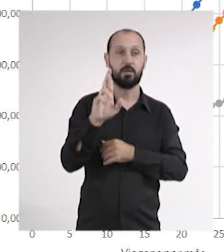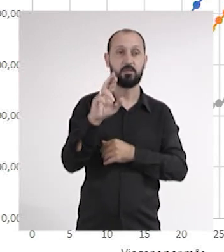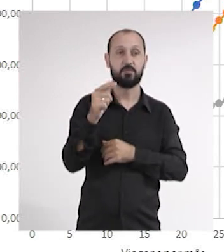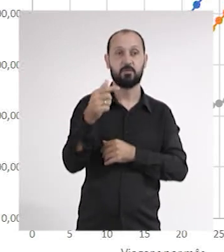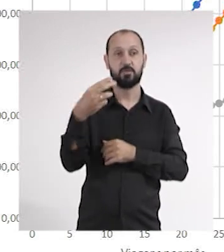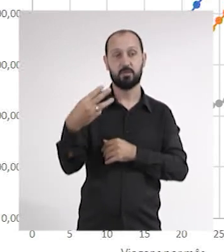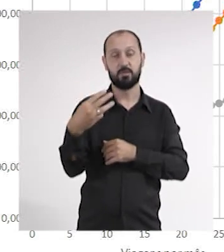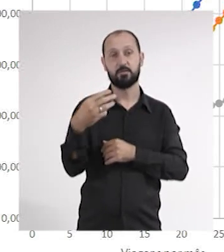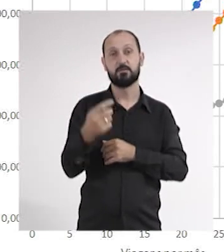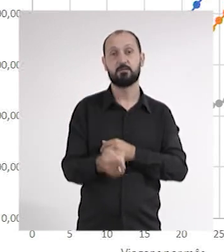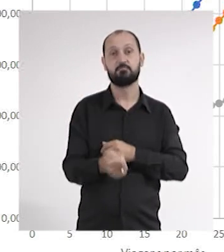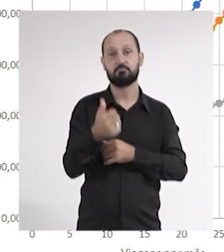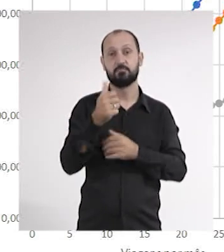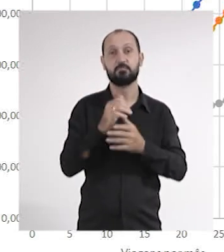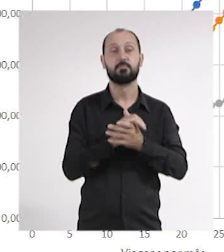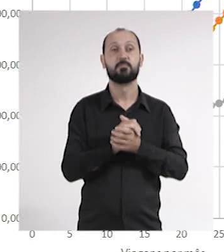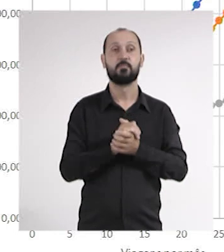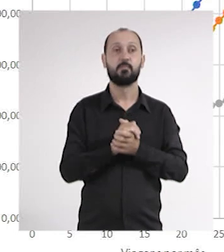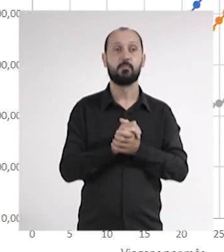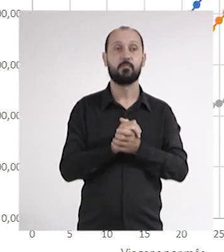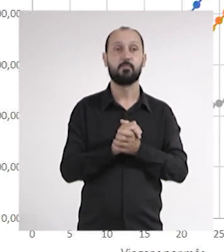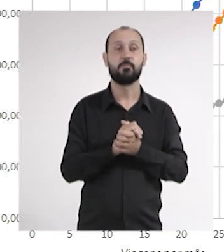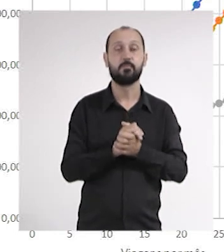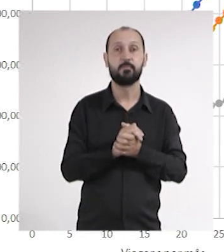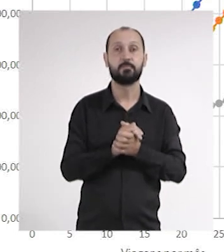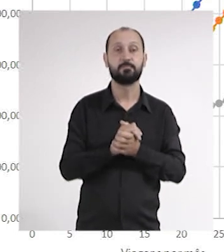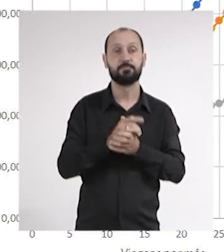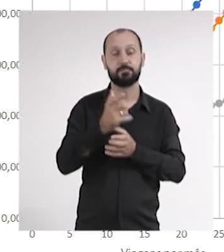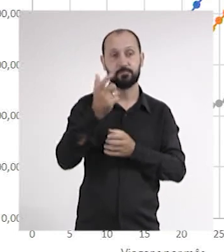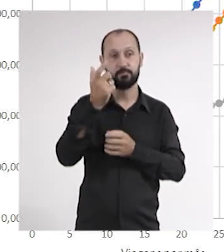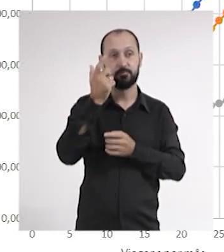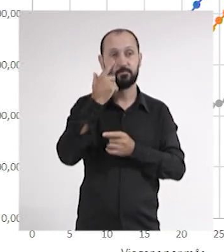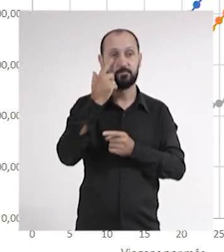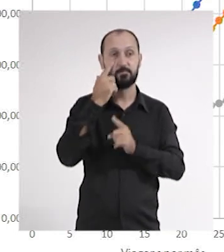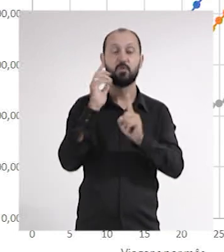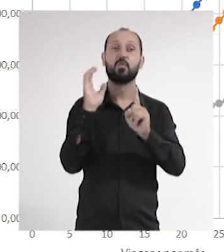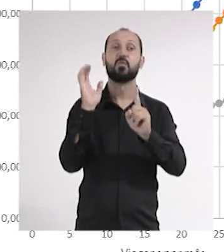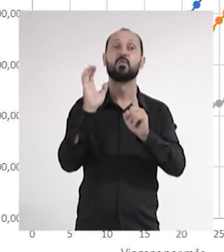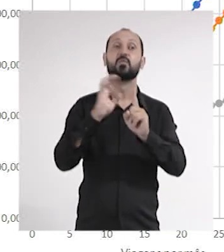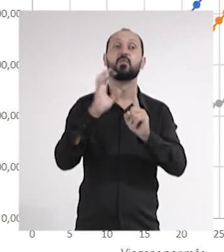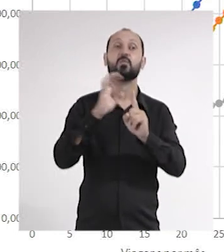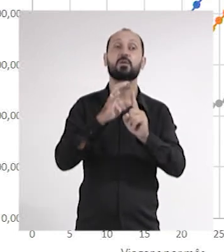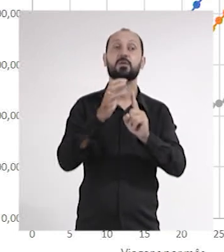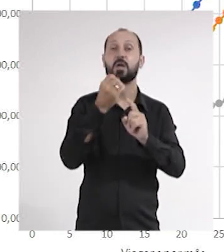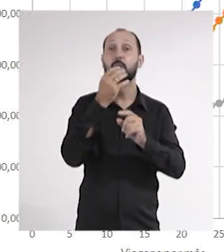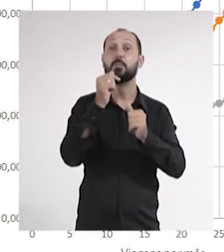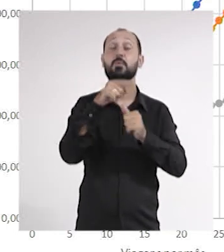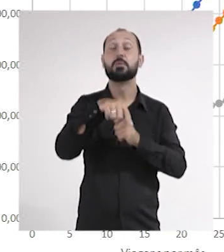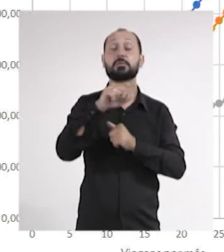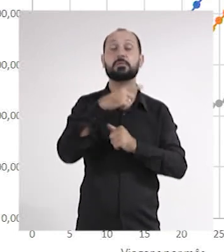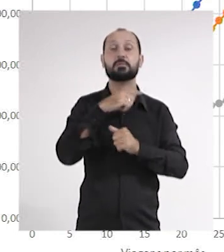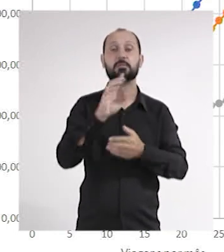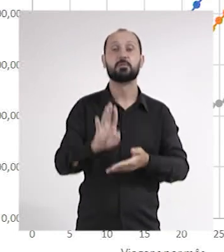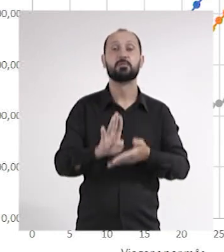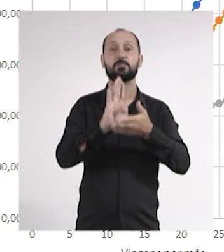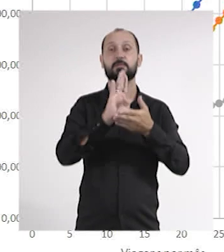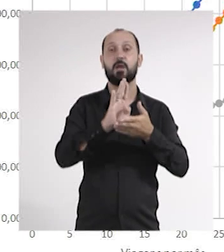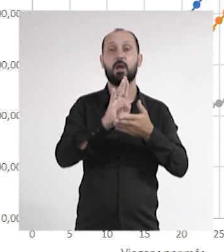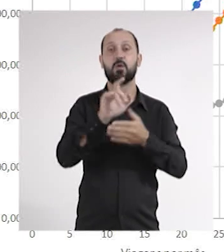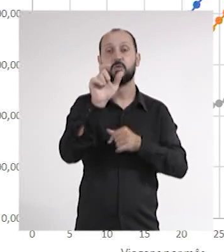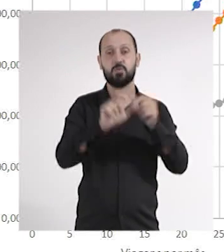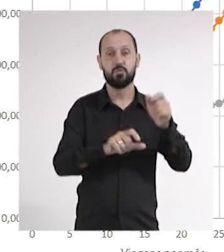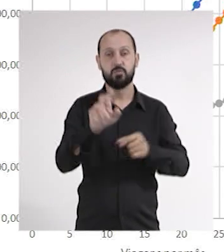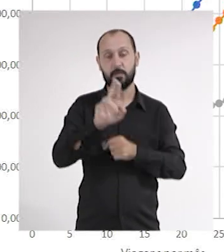8,23. Observemos, portanto, o impacto positivo desse benefício atribuído aos usuários